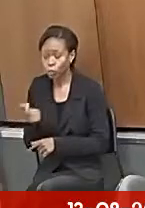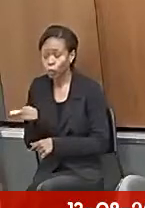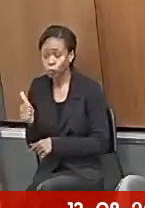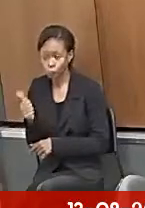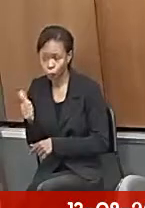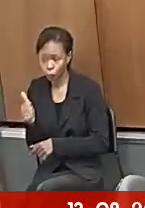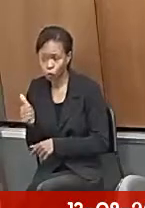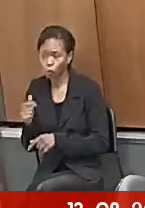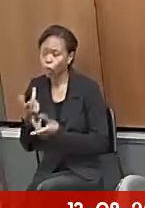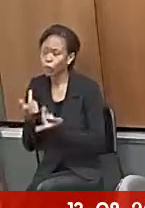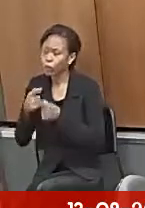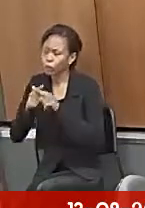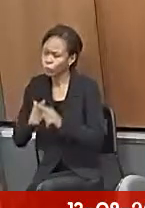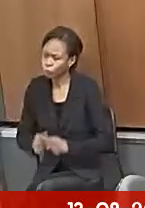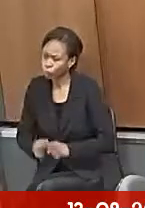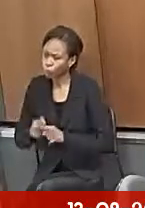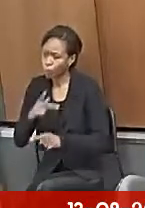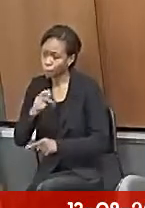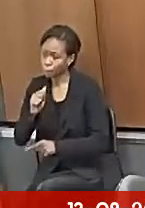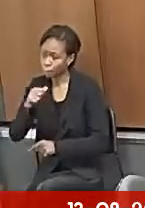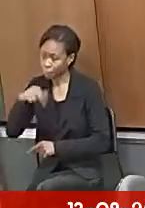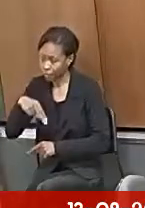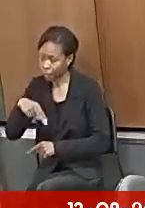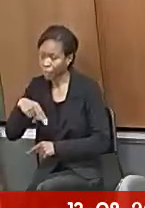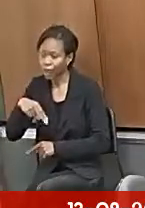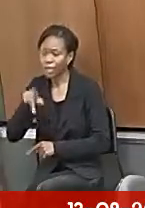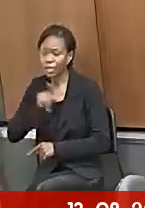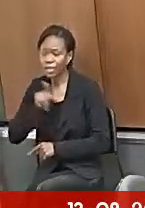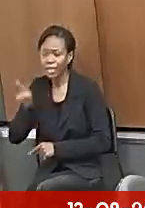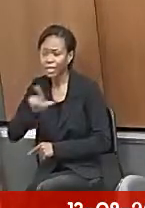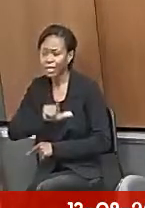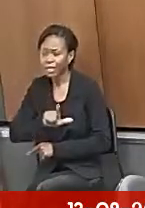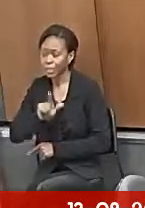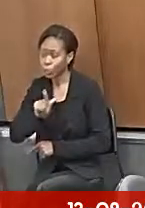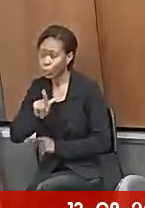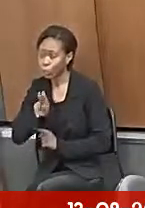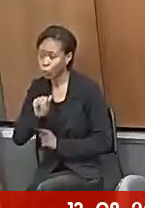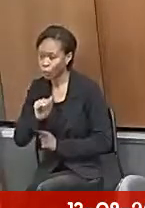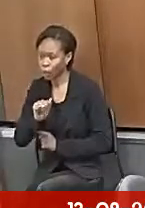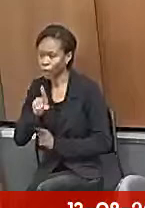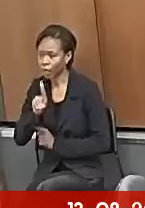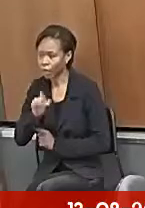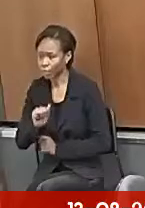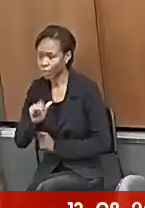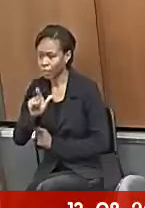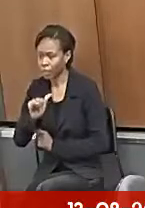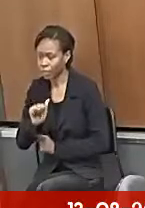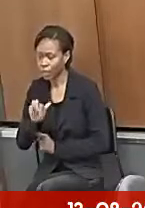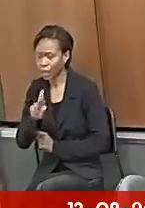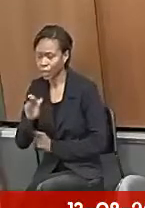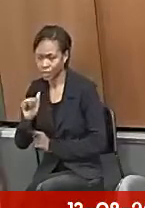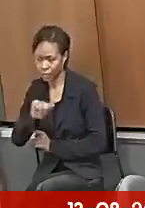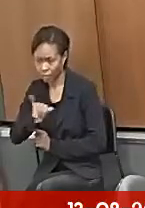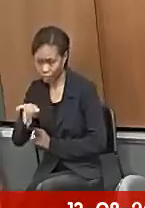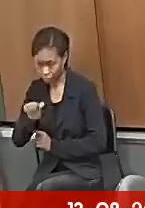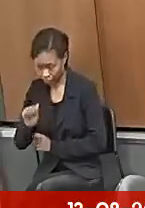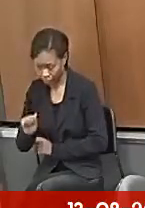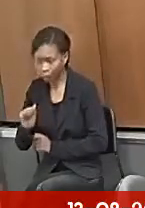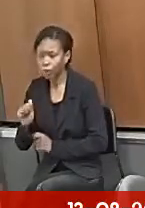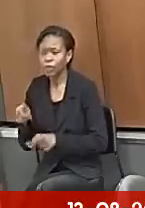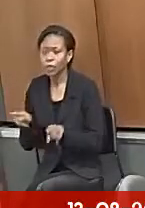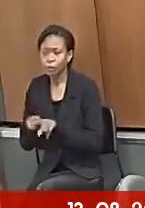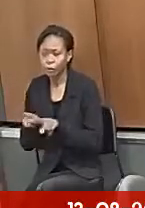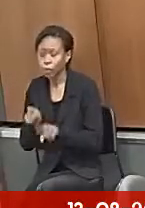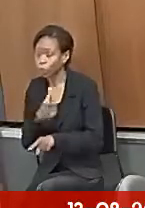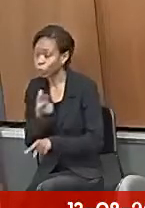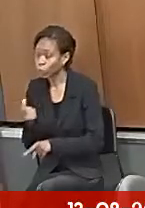e de em guadalajara e conquistou medalha de bronze nos jogos de duplas 2012